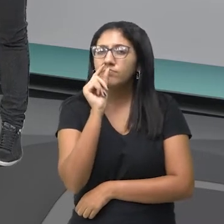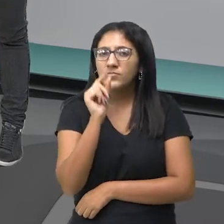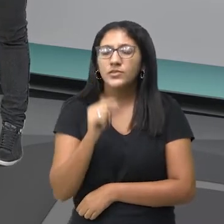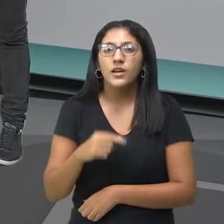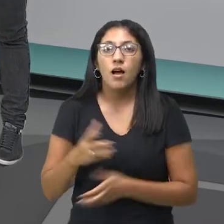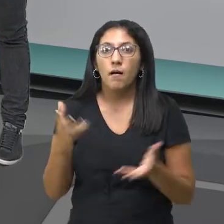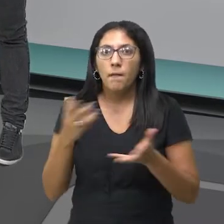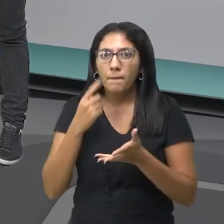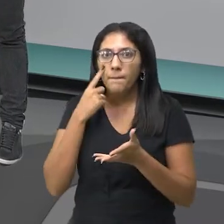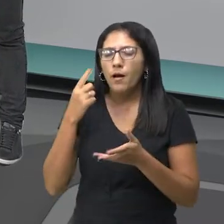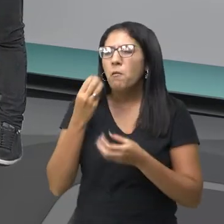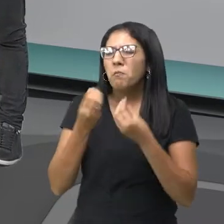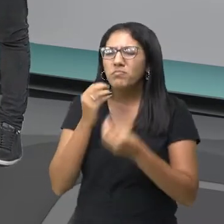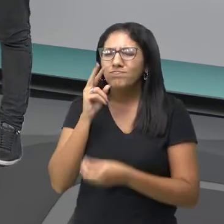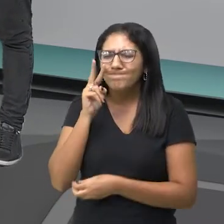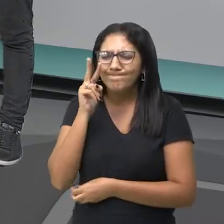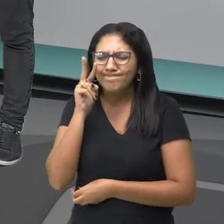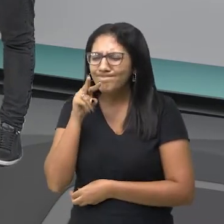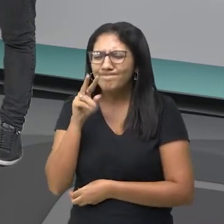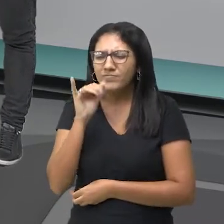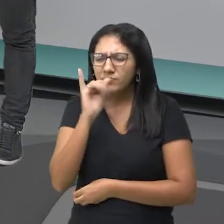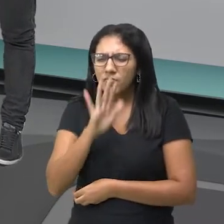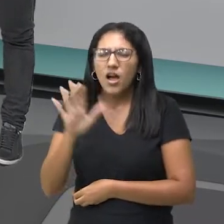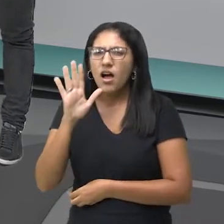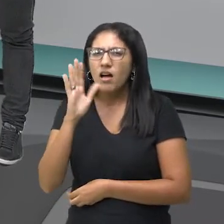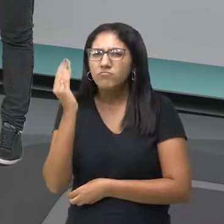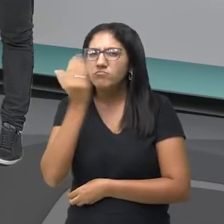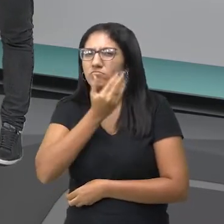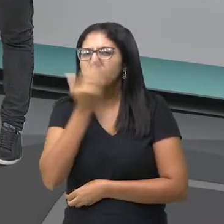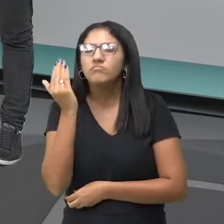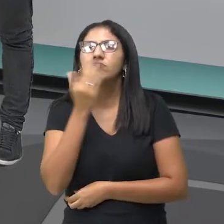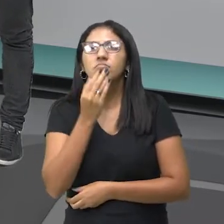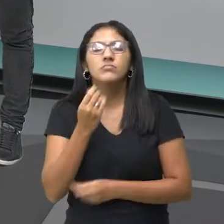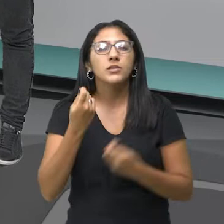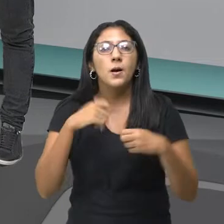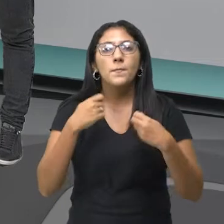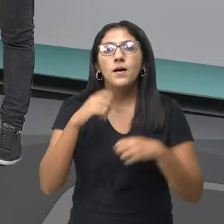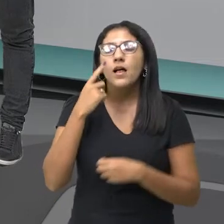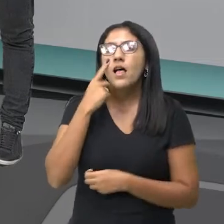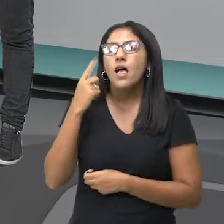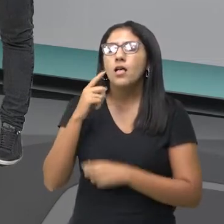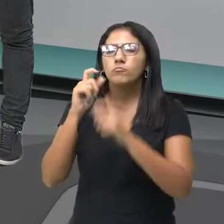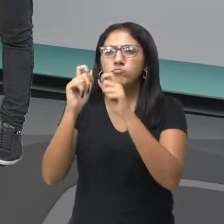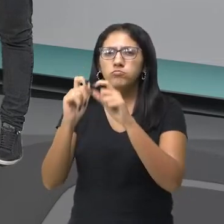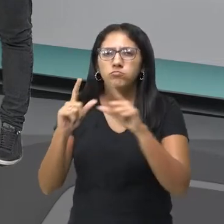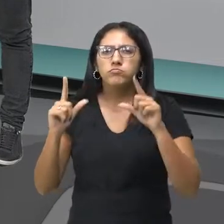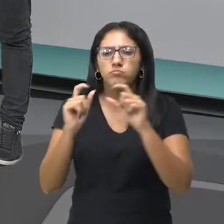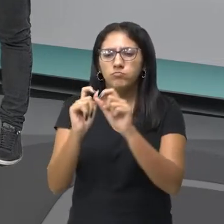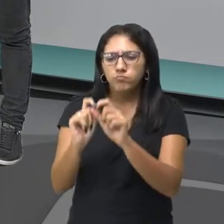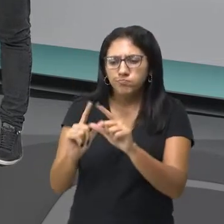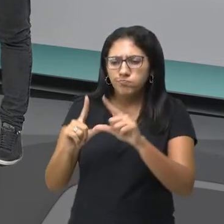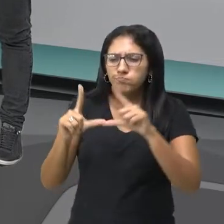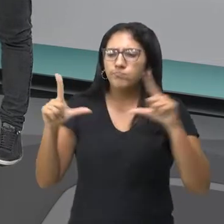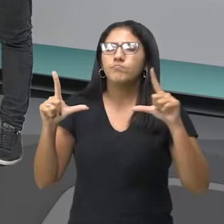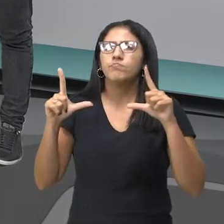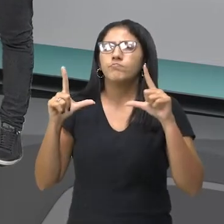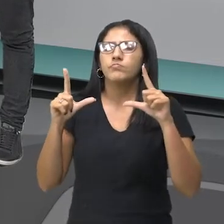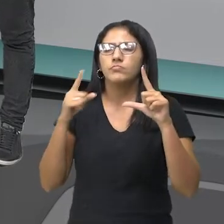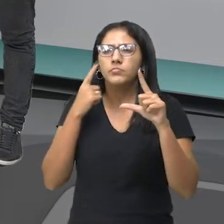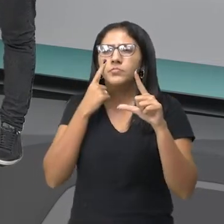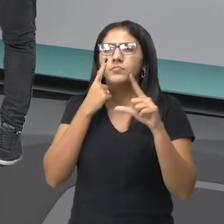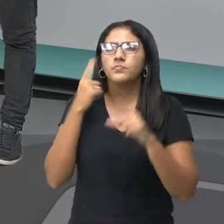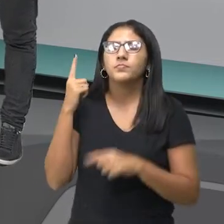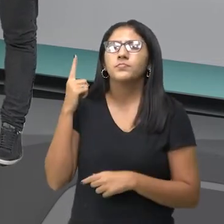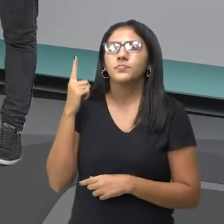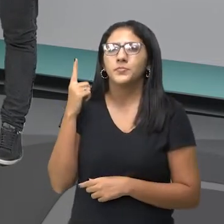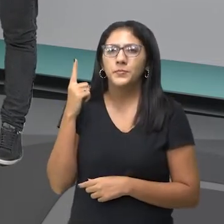para o leitor aqui essa aranha, dentro do meu texto na imagem, observe que eu tenho exatamente esse movimento aqui, como se fosse de uma lupa, certo?